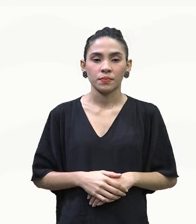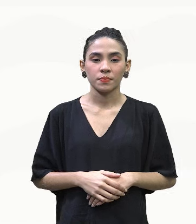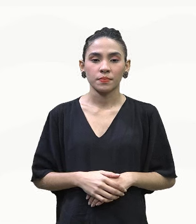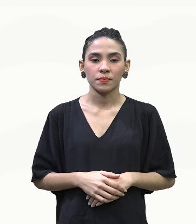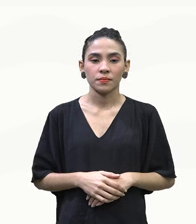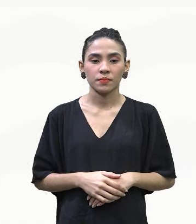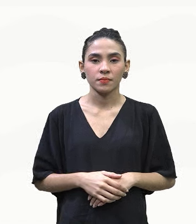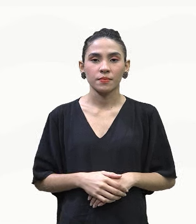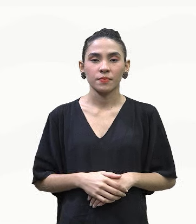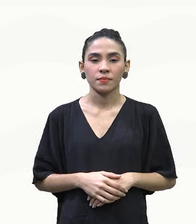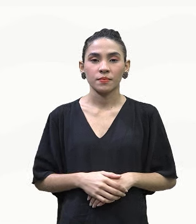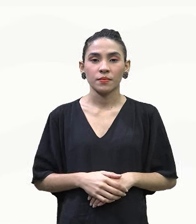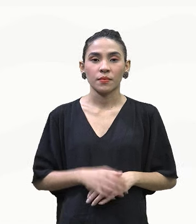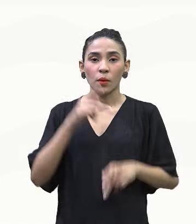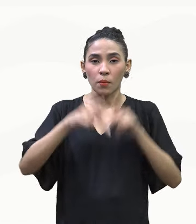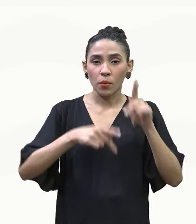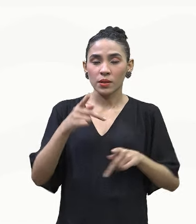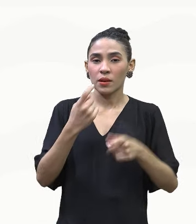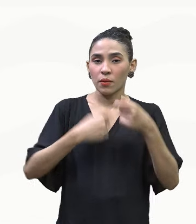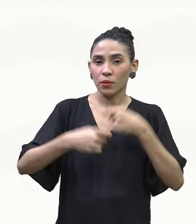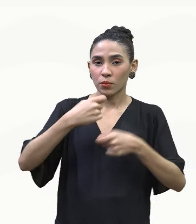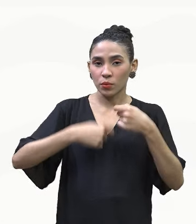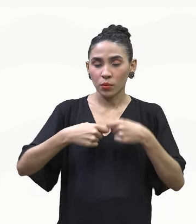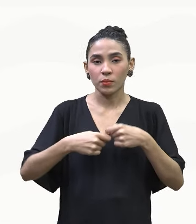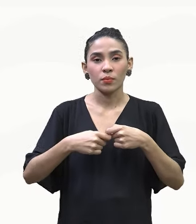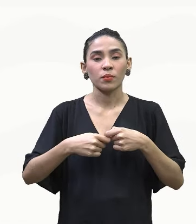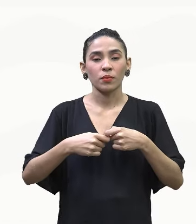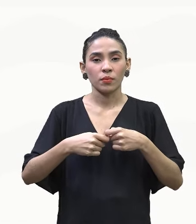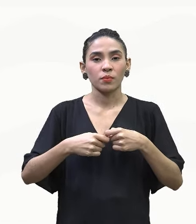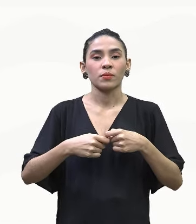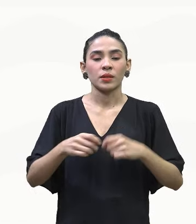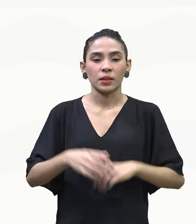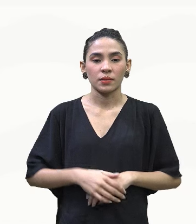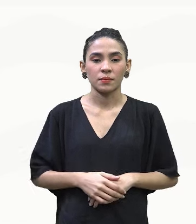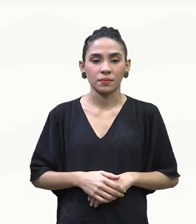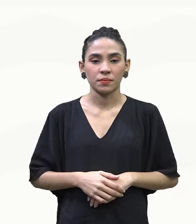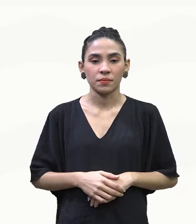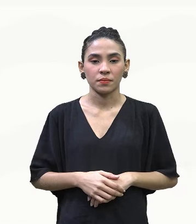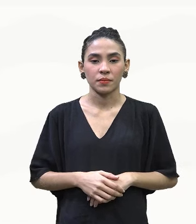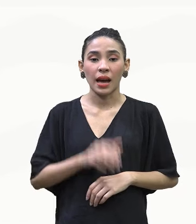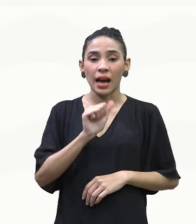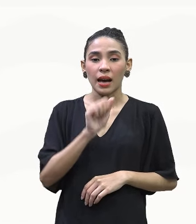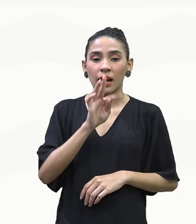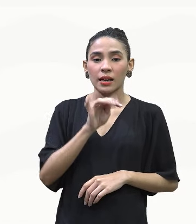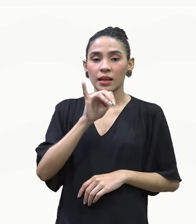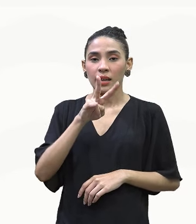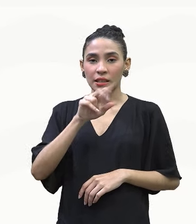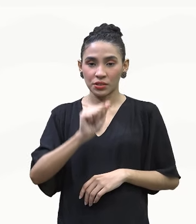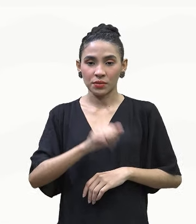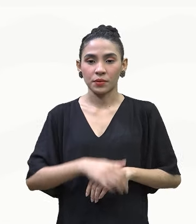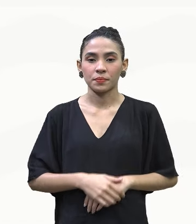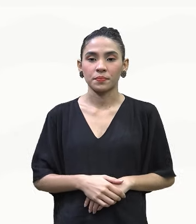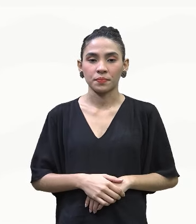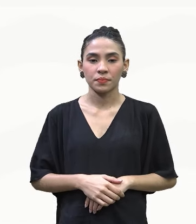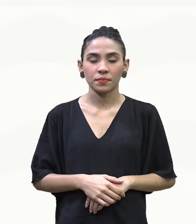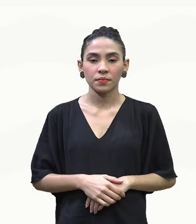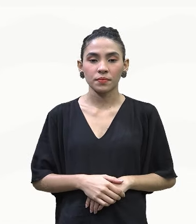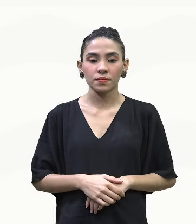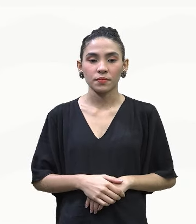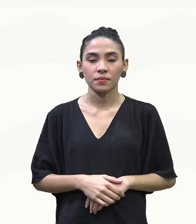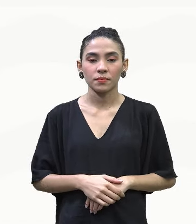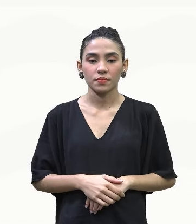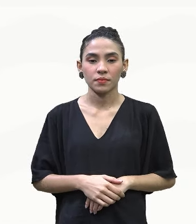do da população economicamente Ativa é bem aqui ó exatamente muito bem Professor 8.000